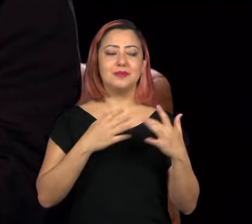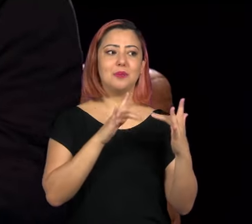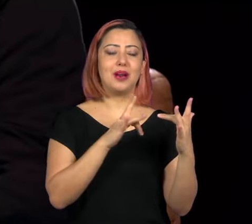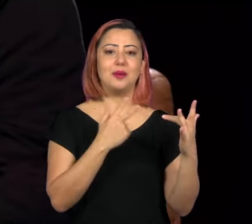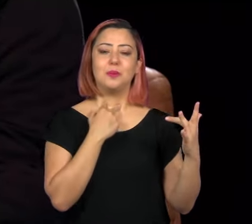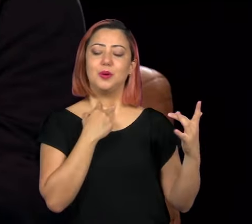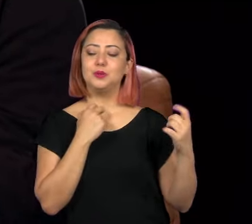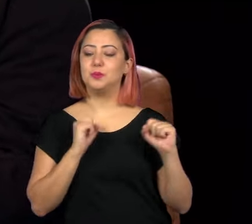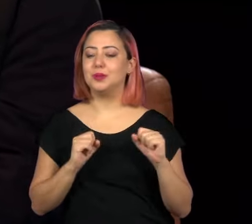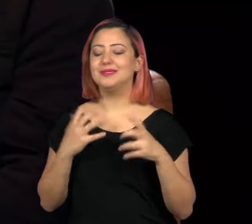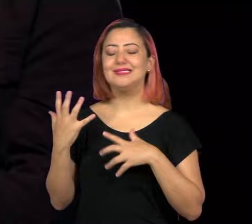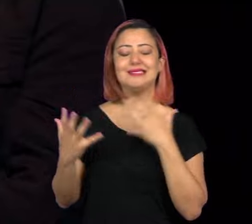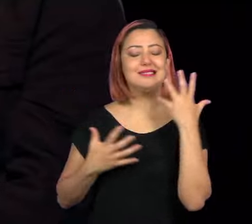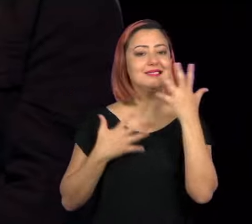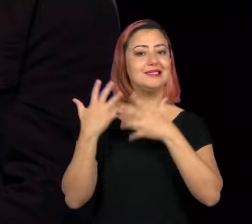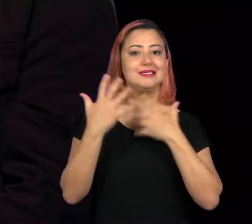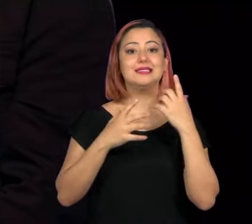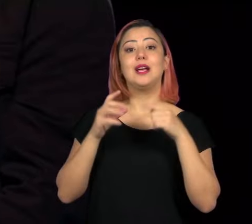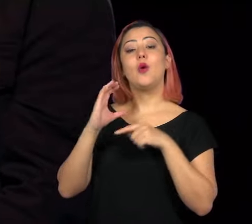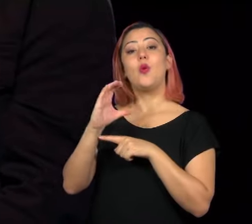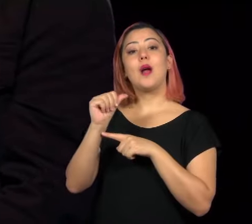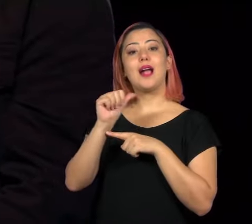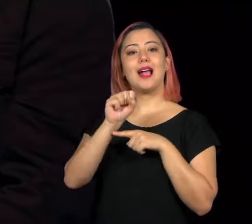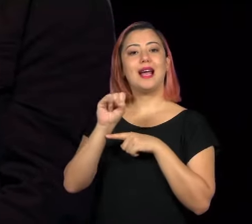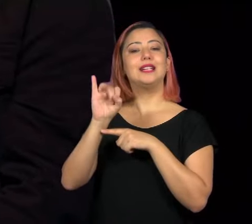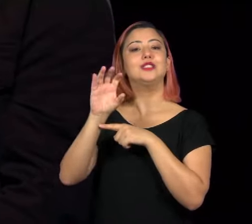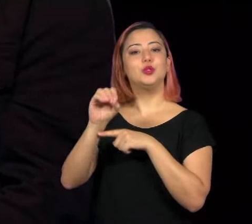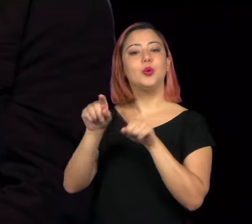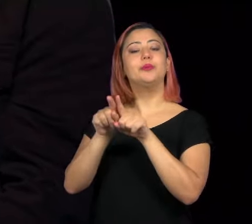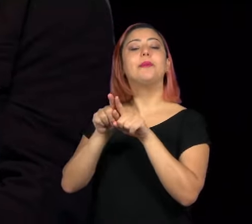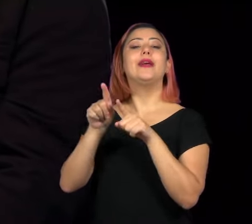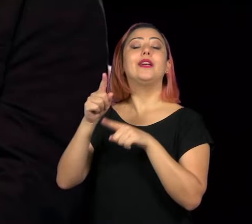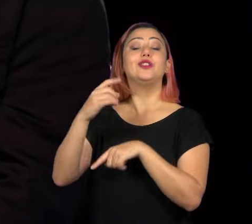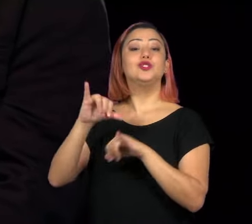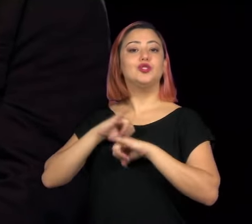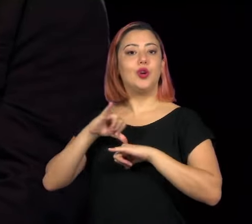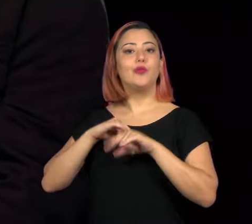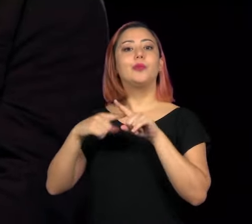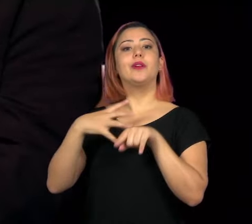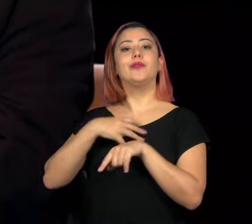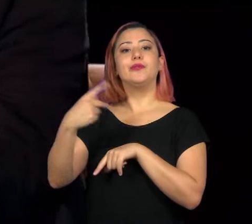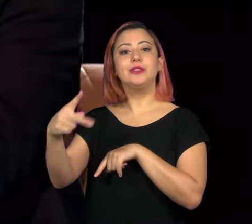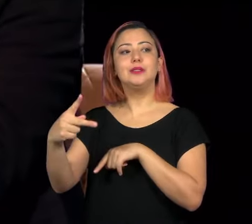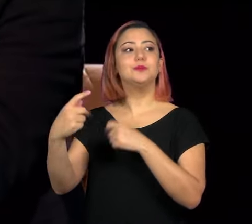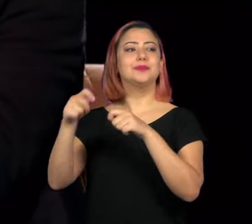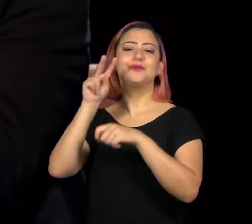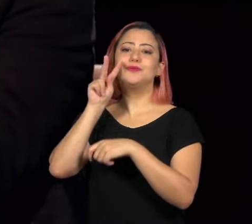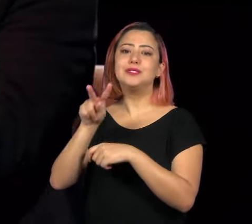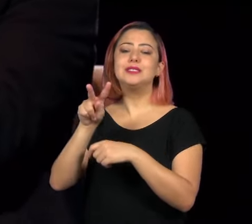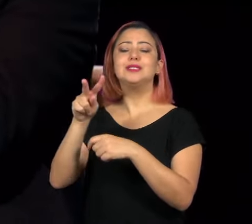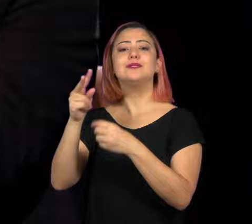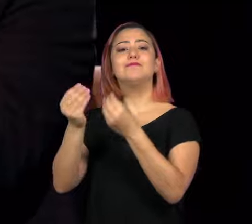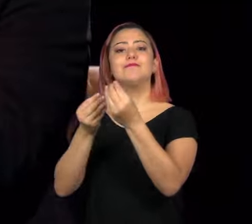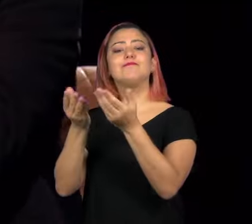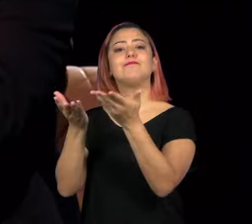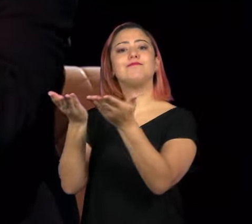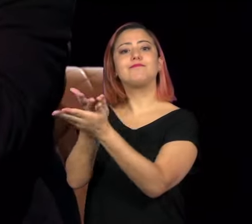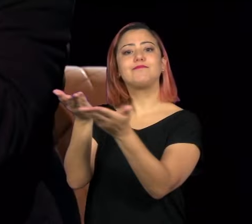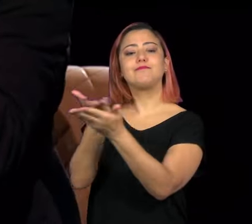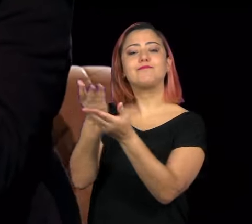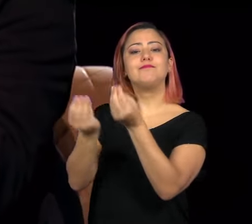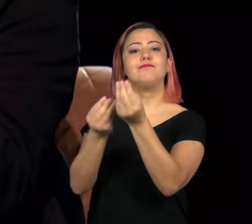Cássio sofre no personagem dele com aquele filho, mas ele precisava ver aquele filho como o filho era, então